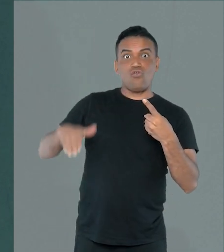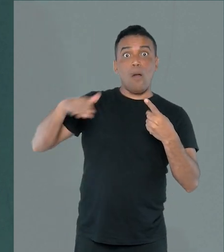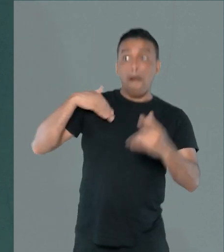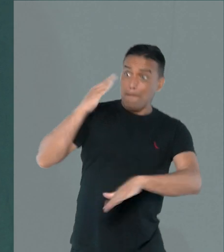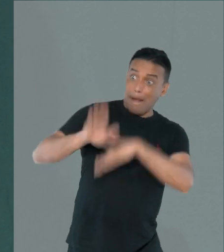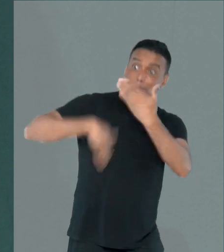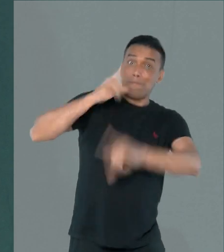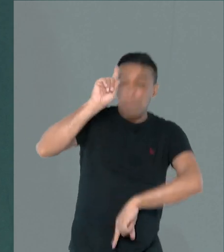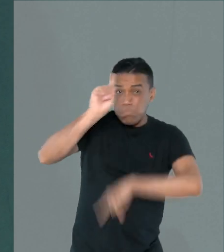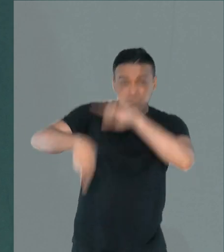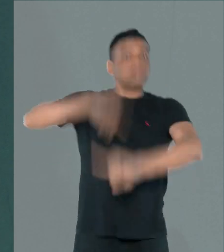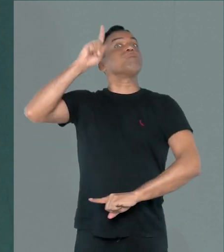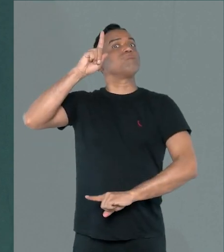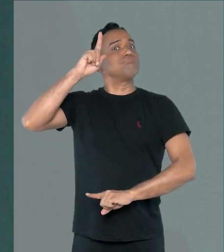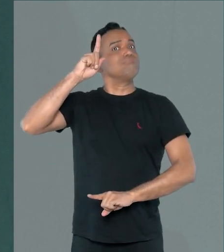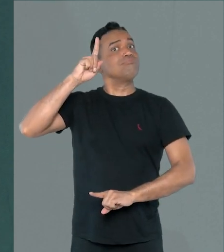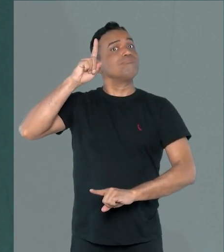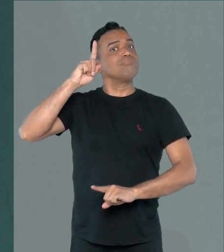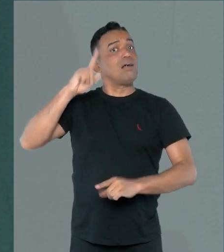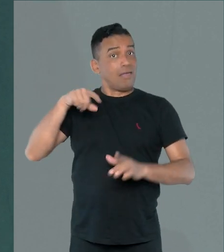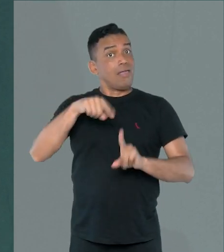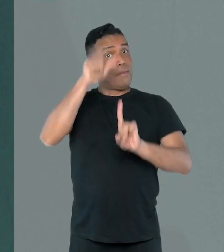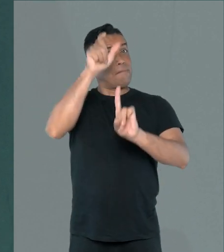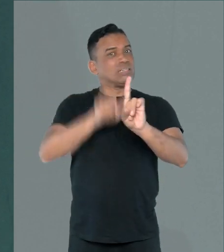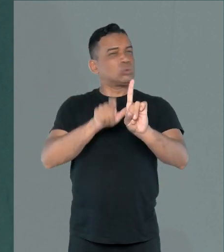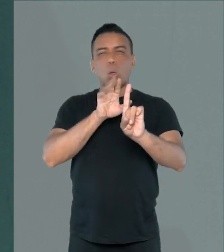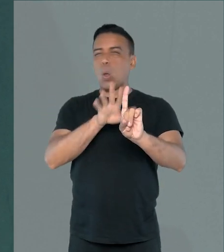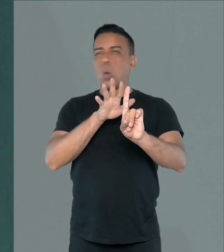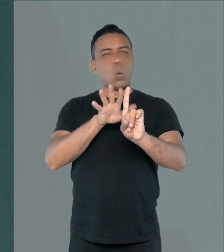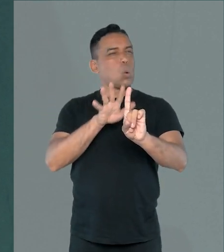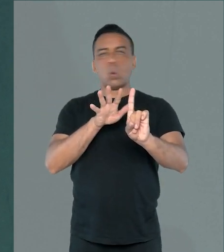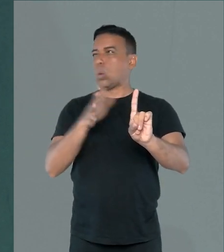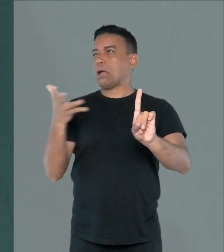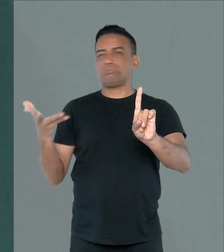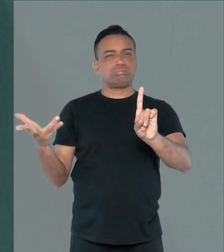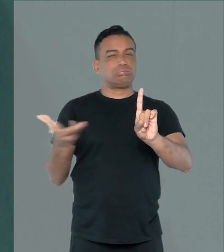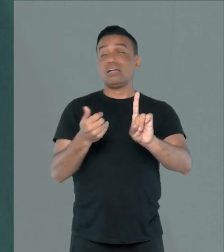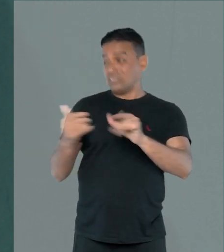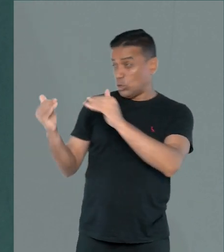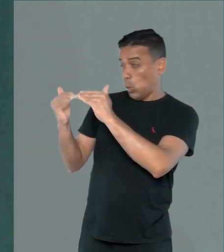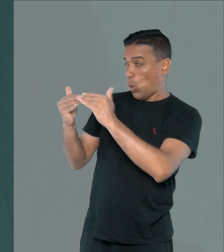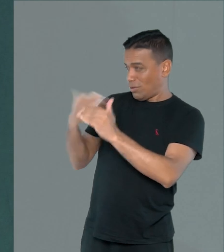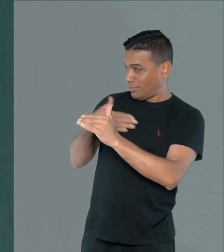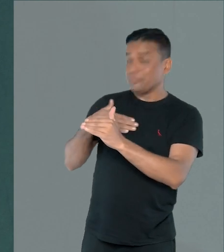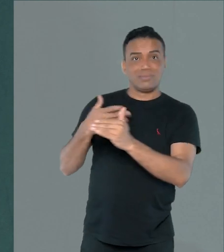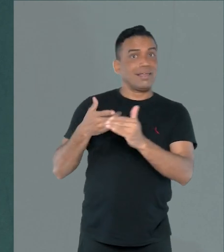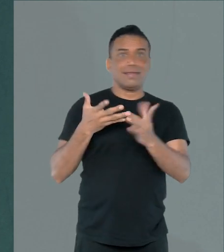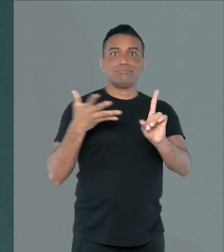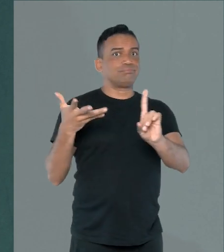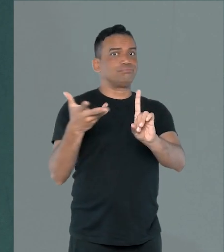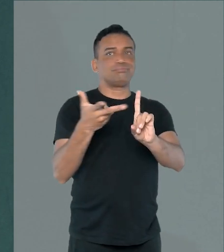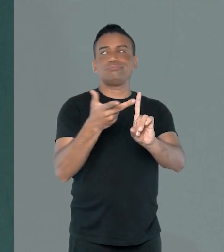as dificuldades físicas dele e ele vai se tornar uma personalidade, não sei, Jefferson, se você concorda comigo, mas ele é